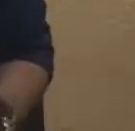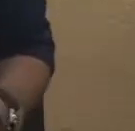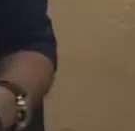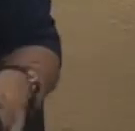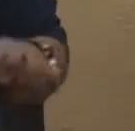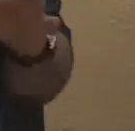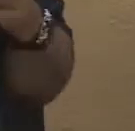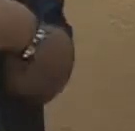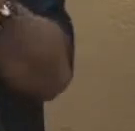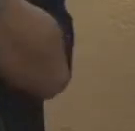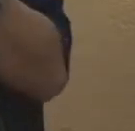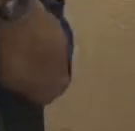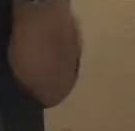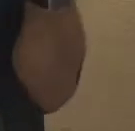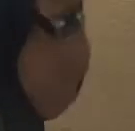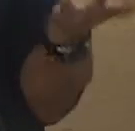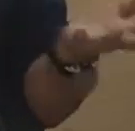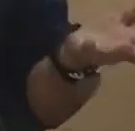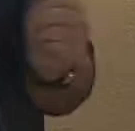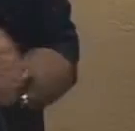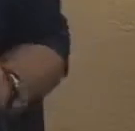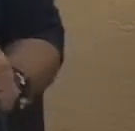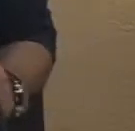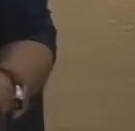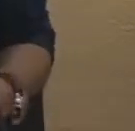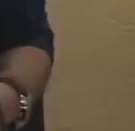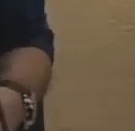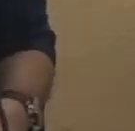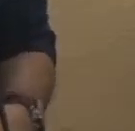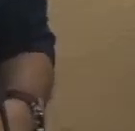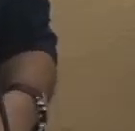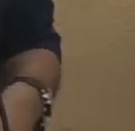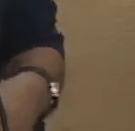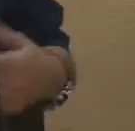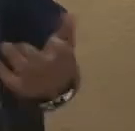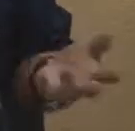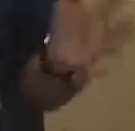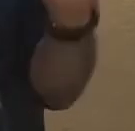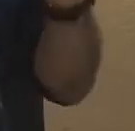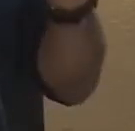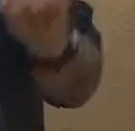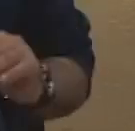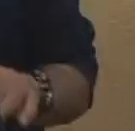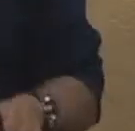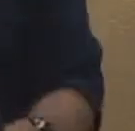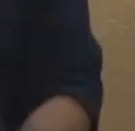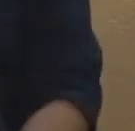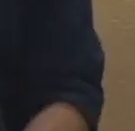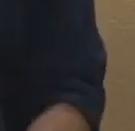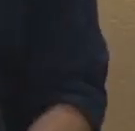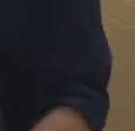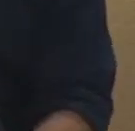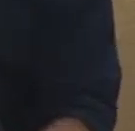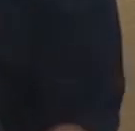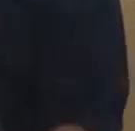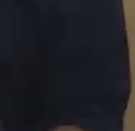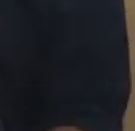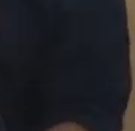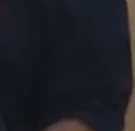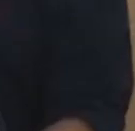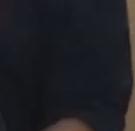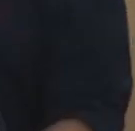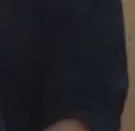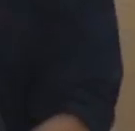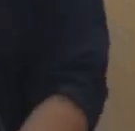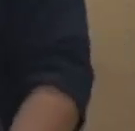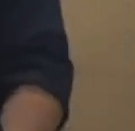mencionar esse fato, né, auspicioso que é de ter no orçamento para o ano que vem 440 mil para os editais